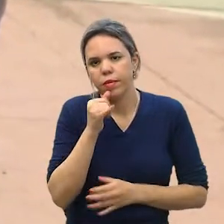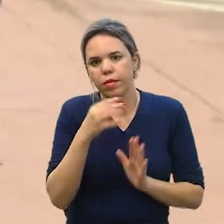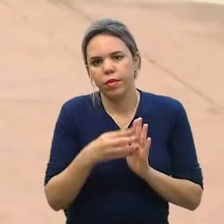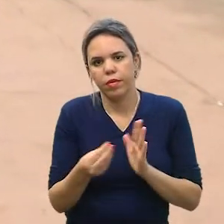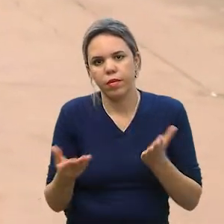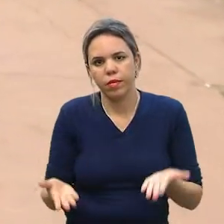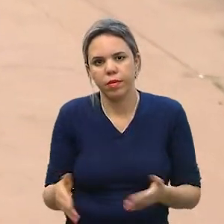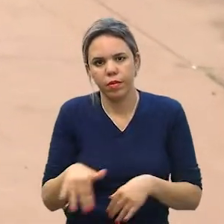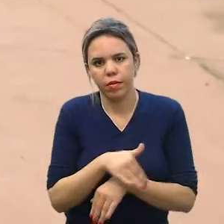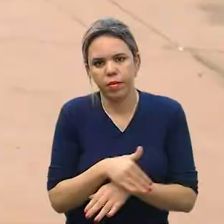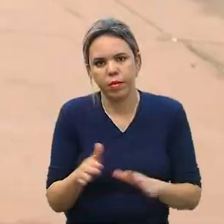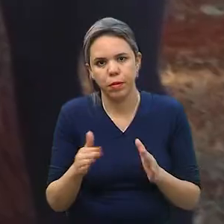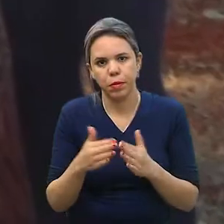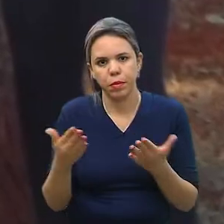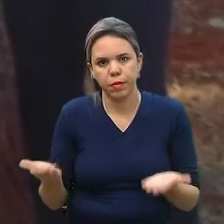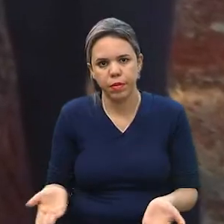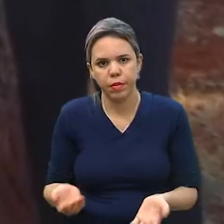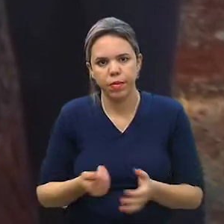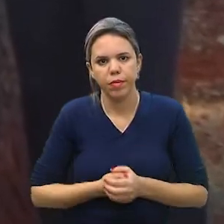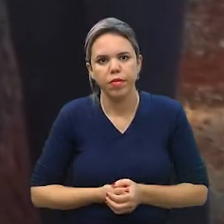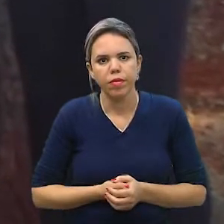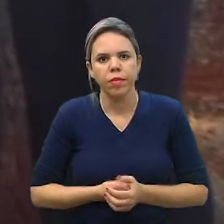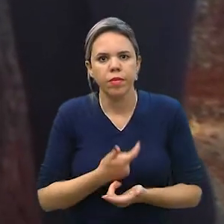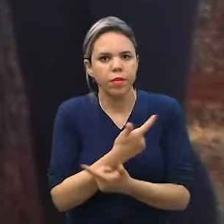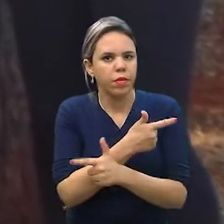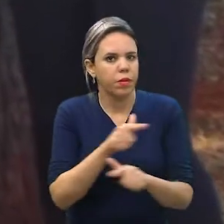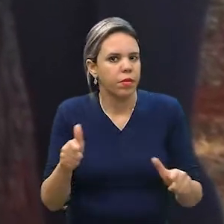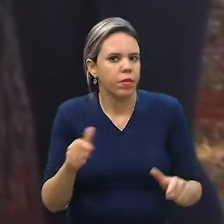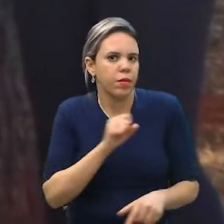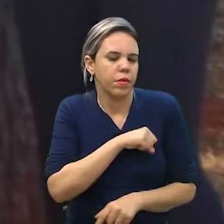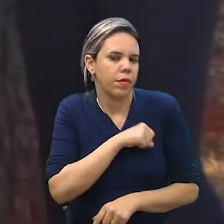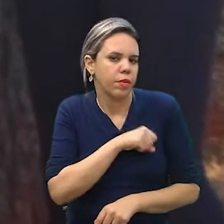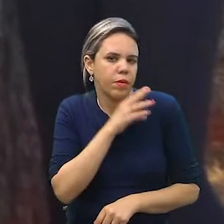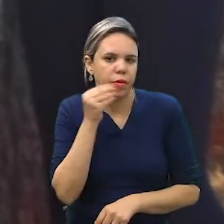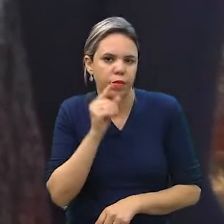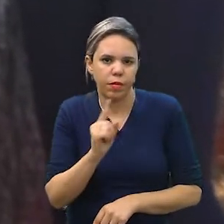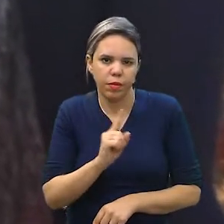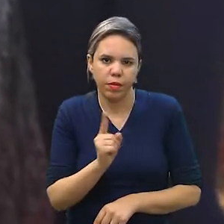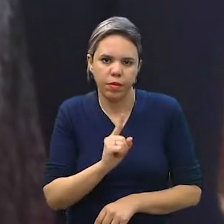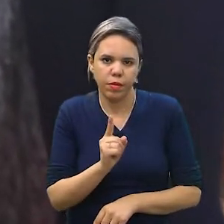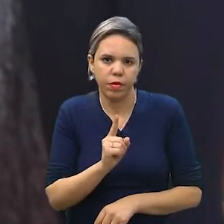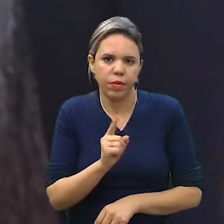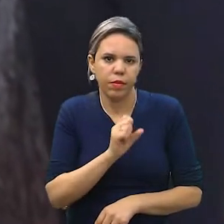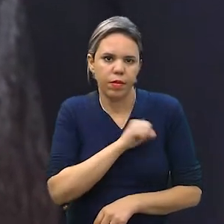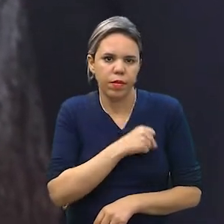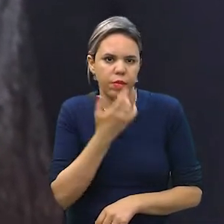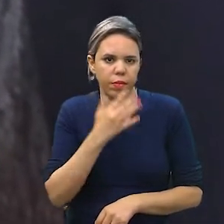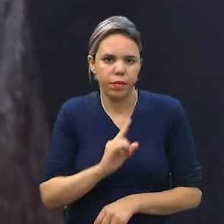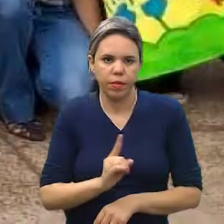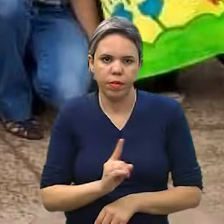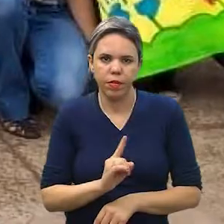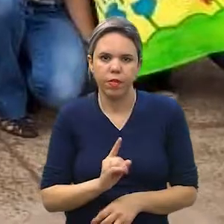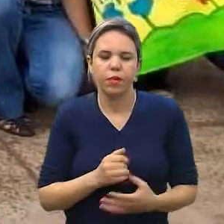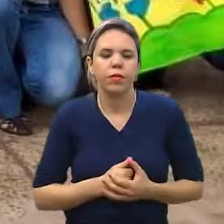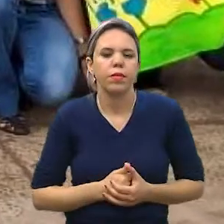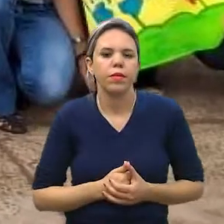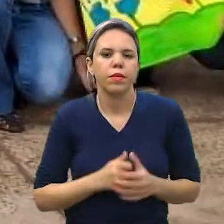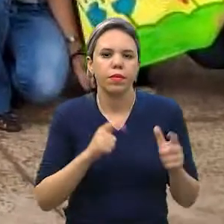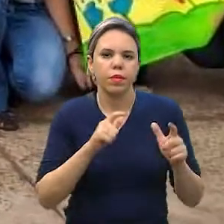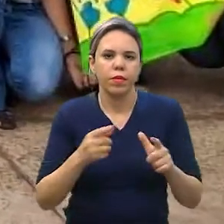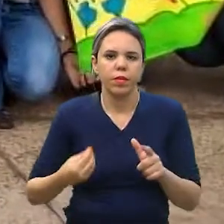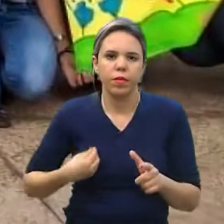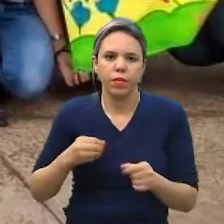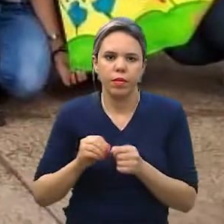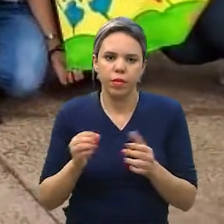vê na rua de casa. Então, não existe um mau adolescente, não existe uma má criança, existem ambientes